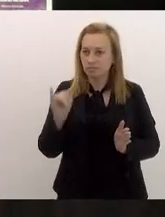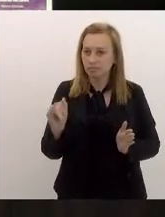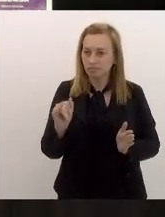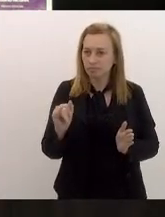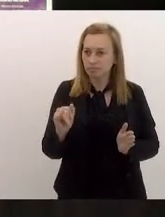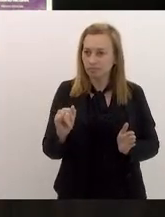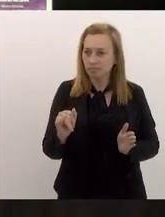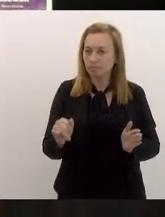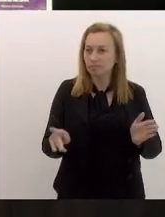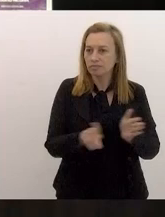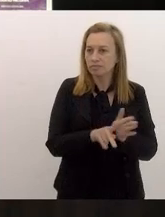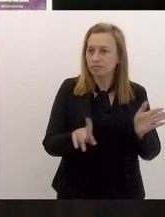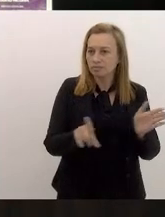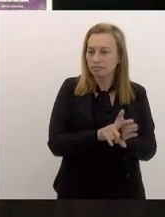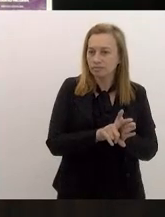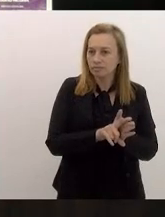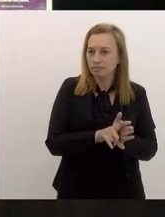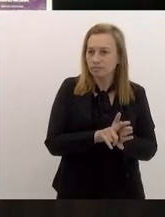dos projetos de lei